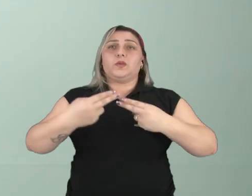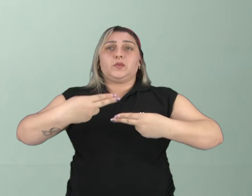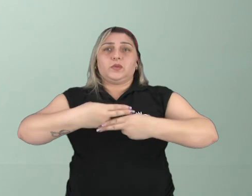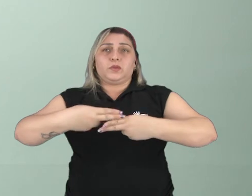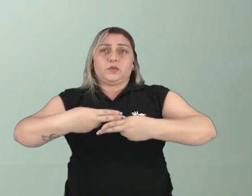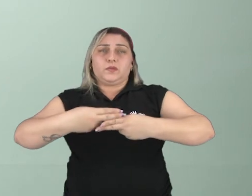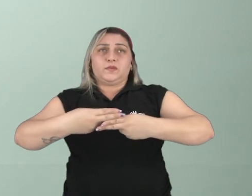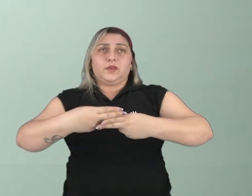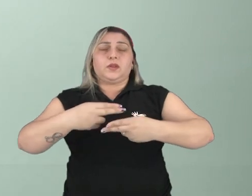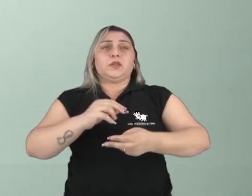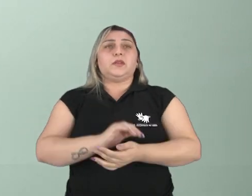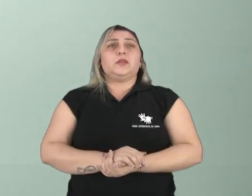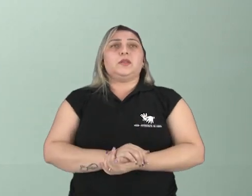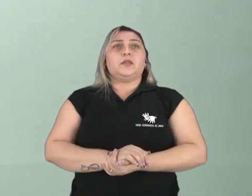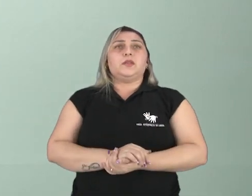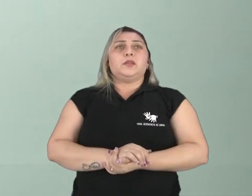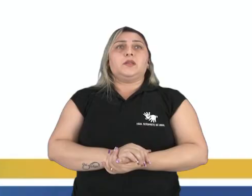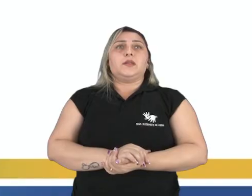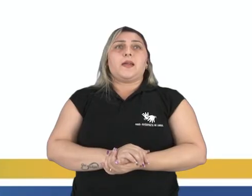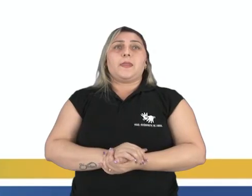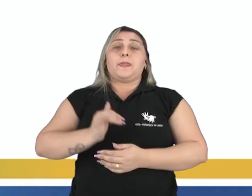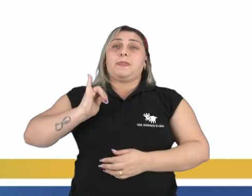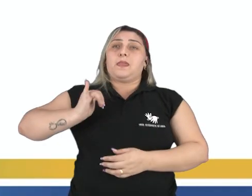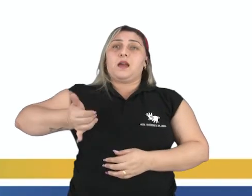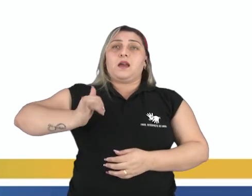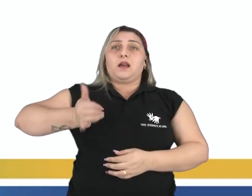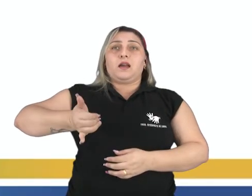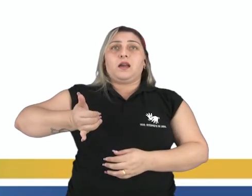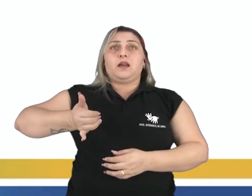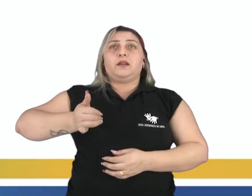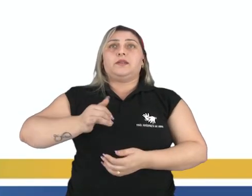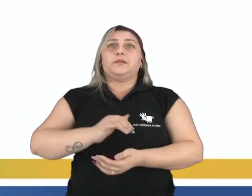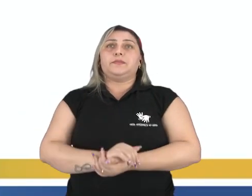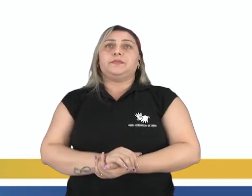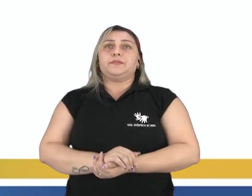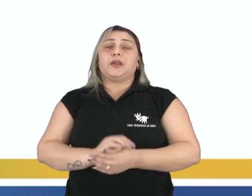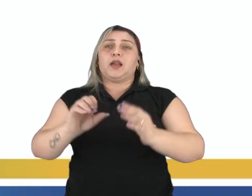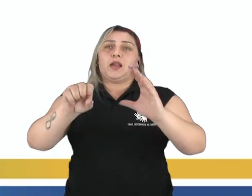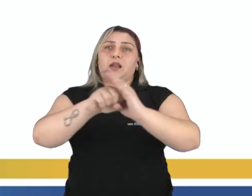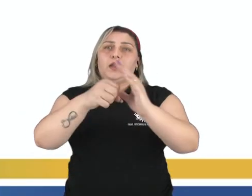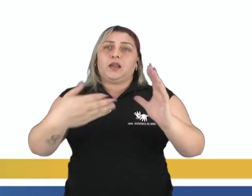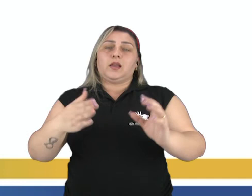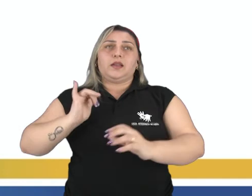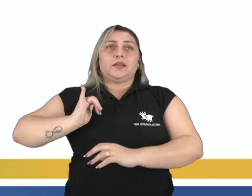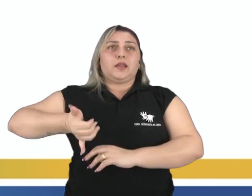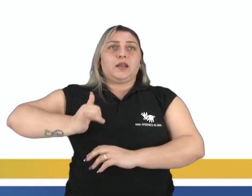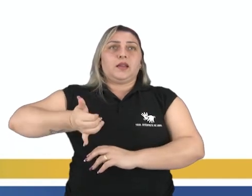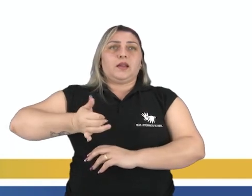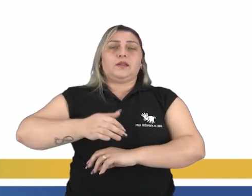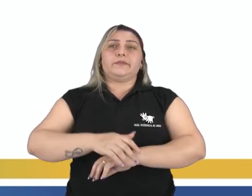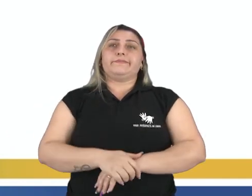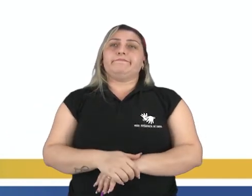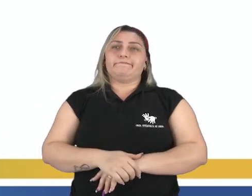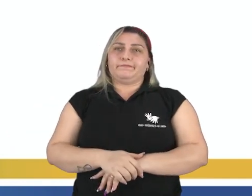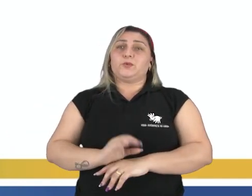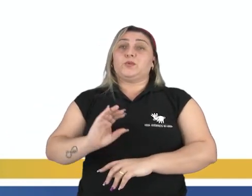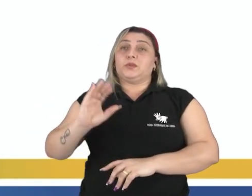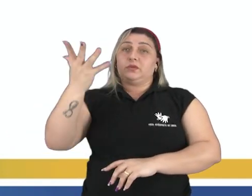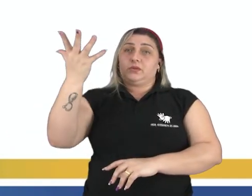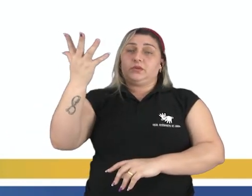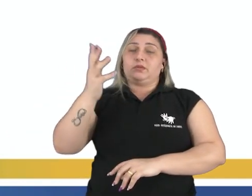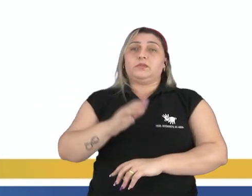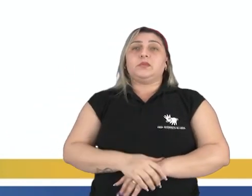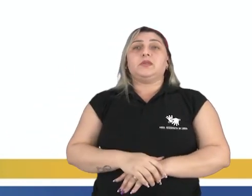considerado vamos ver qual é a resposta dele ele está aqui a característica dessa canção é narrar os acontecimentos